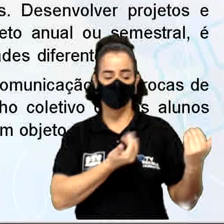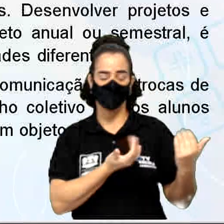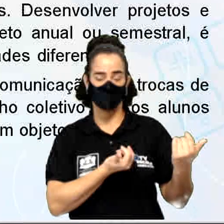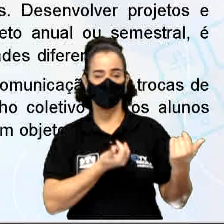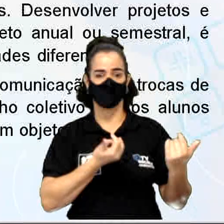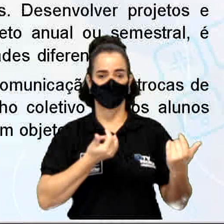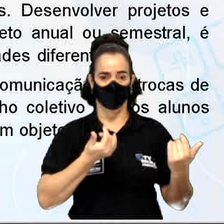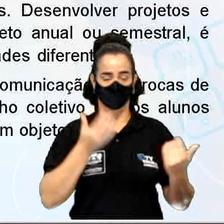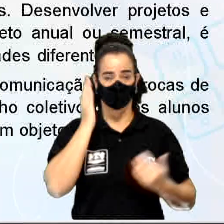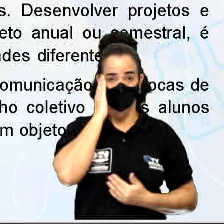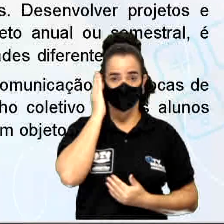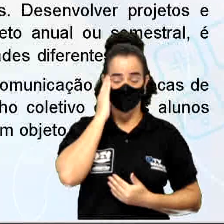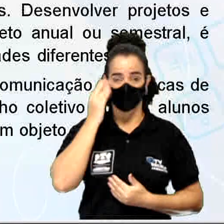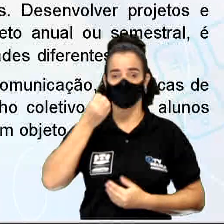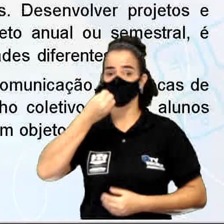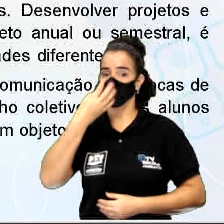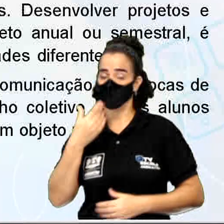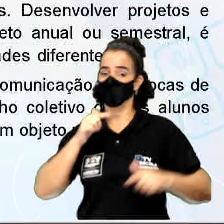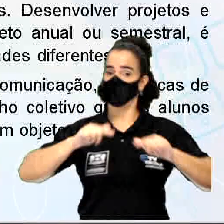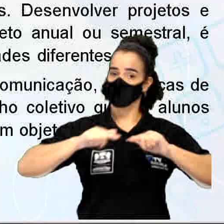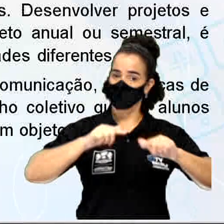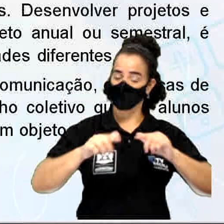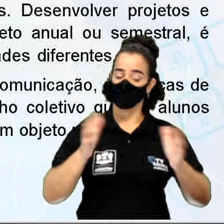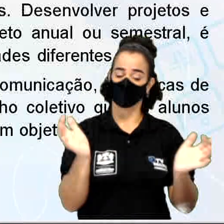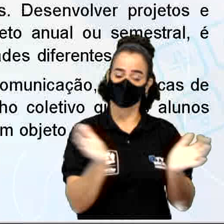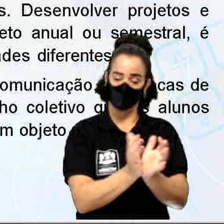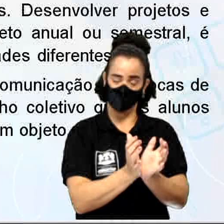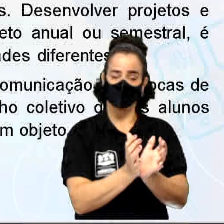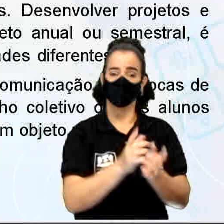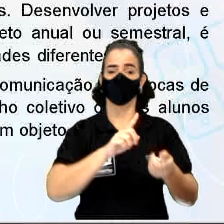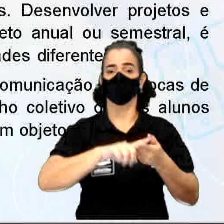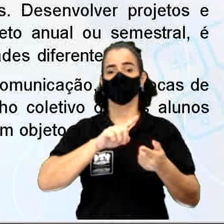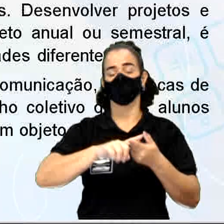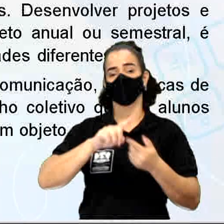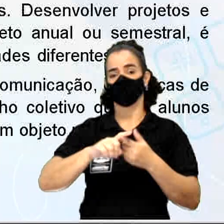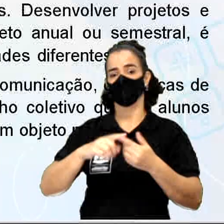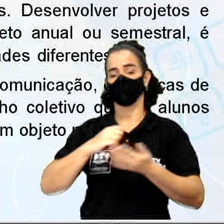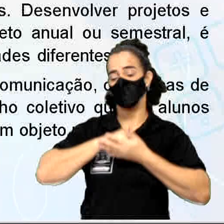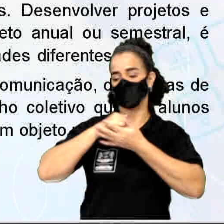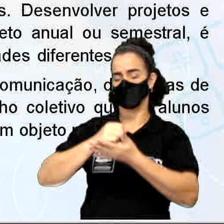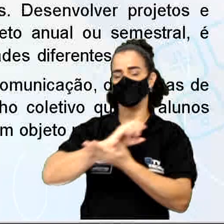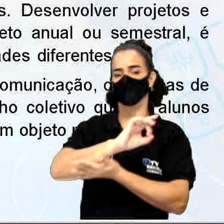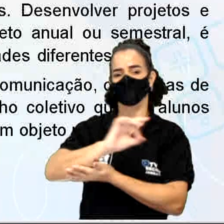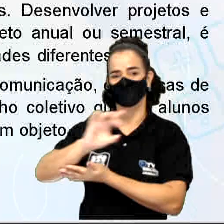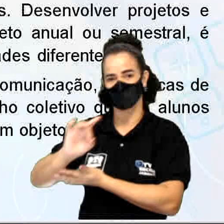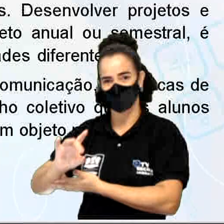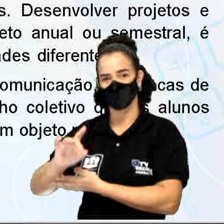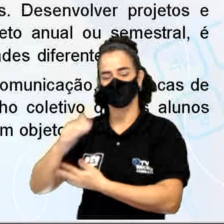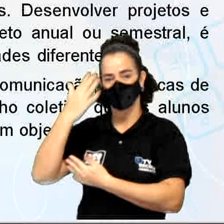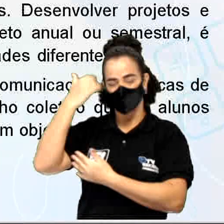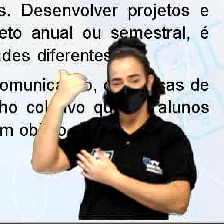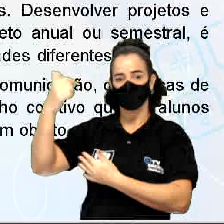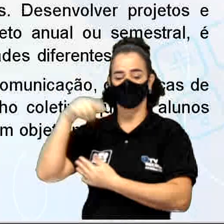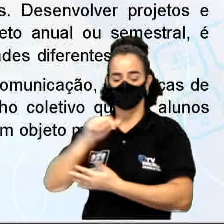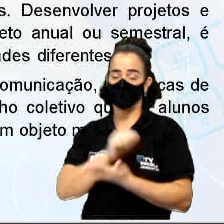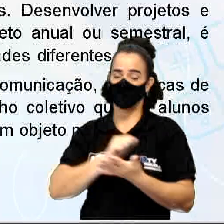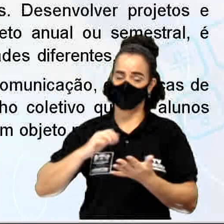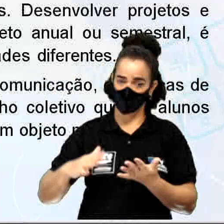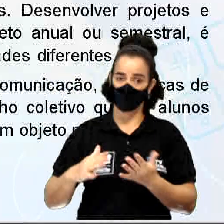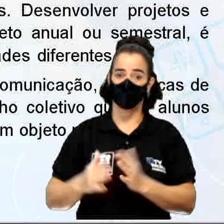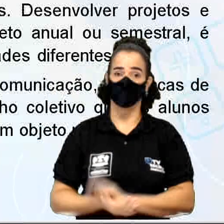os benefícios do trabalho em equipe e a contribuição de cada um para o sucesso de atividades